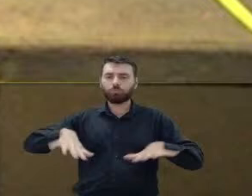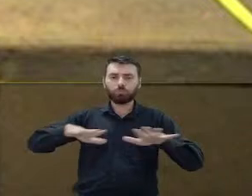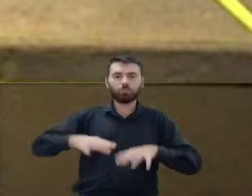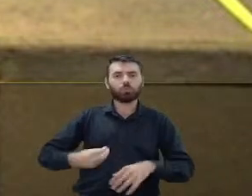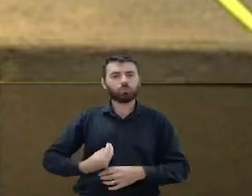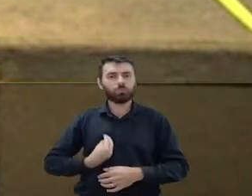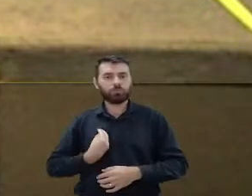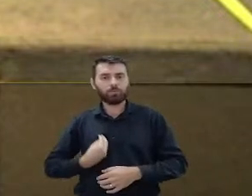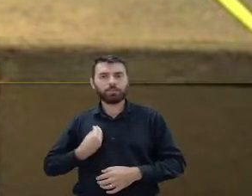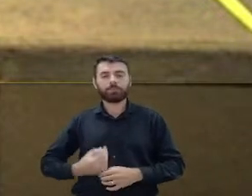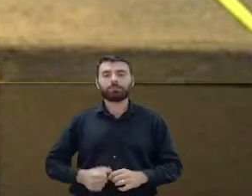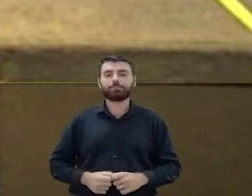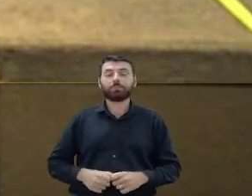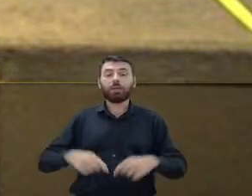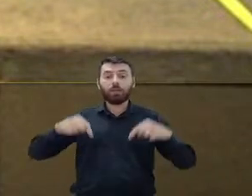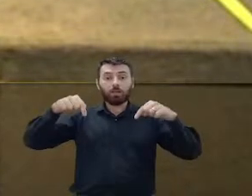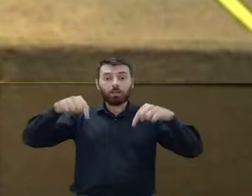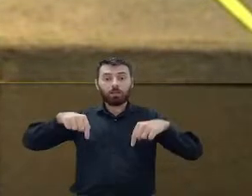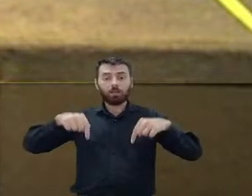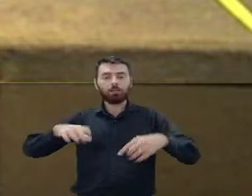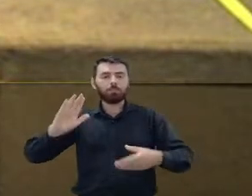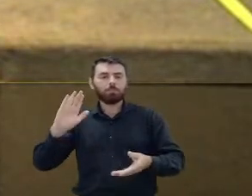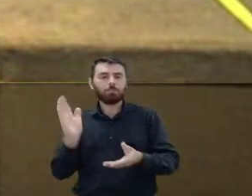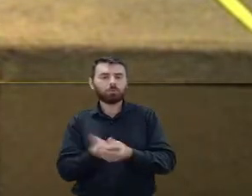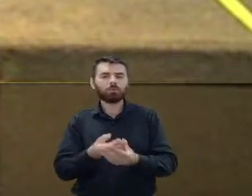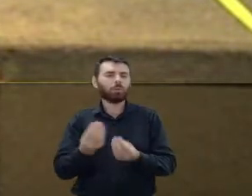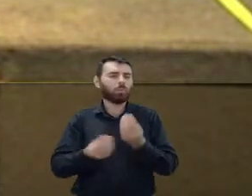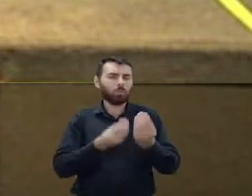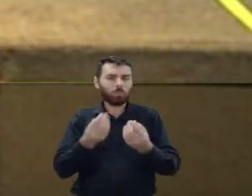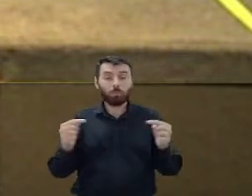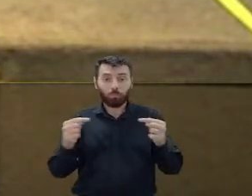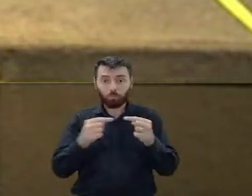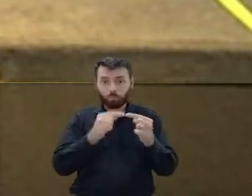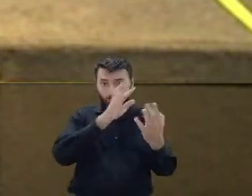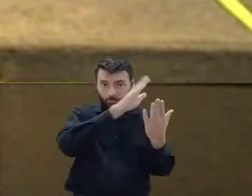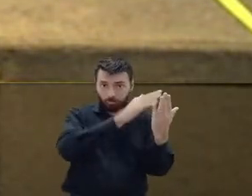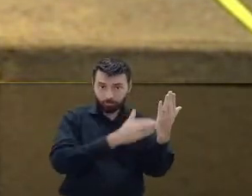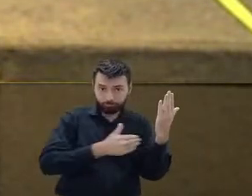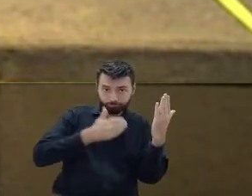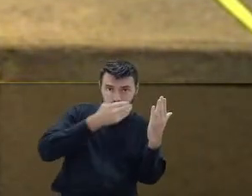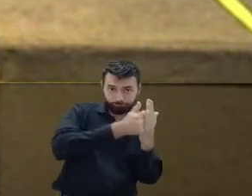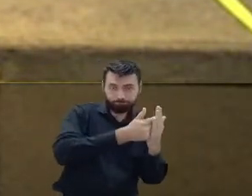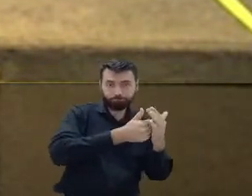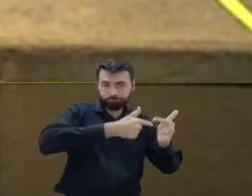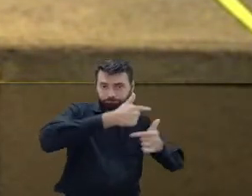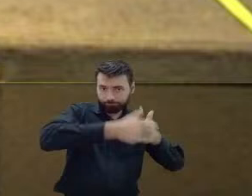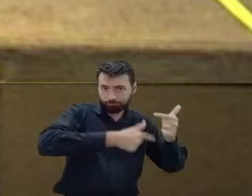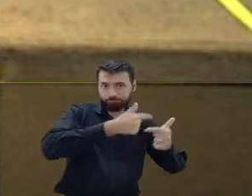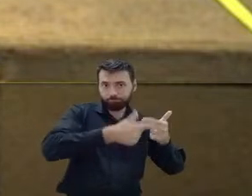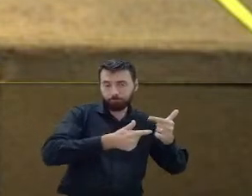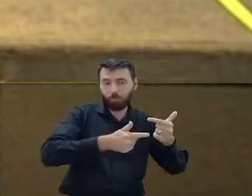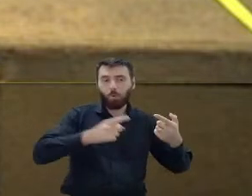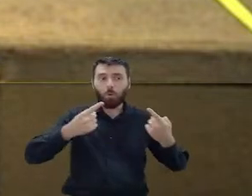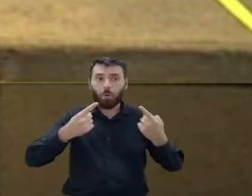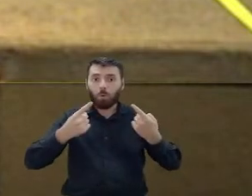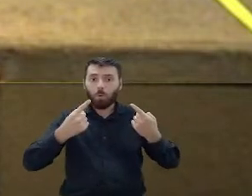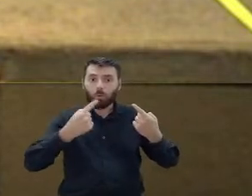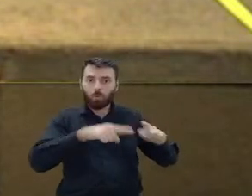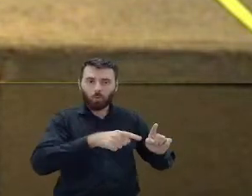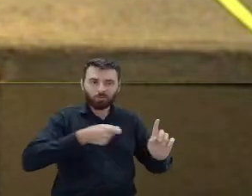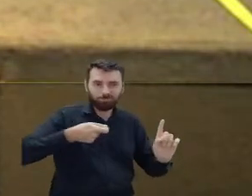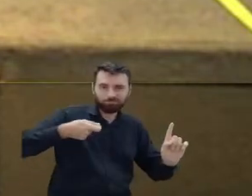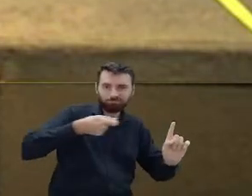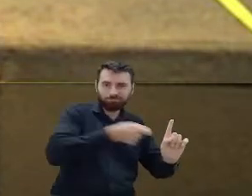Neste presente caso, trata-se de uma reclamação trabalhista ajuizada contra Alimentos Dallas, Indústria e